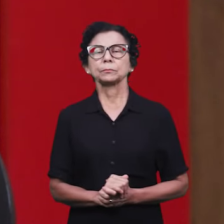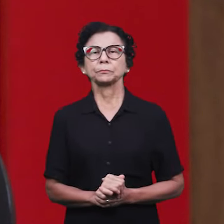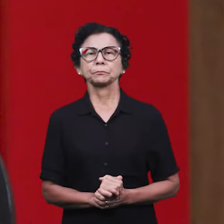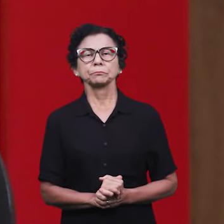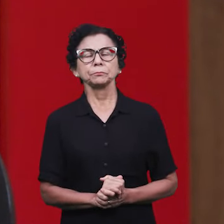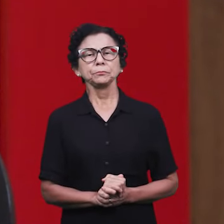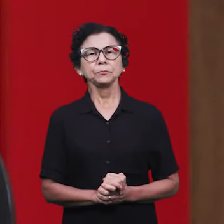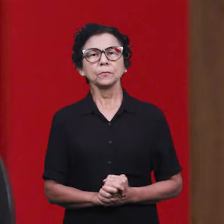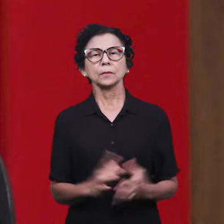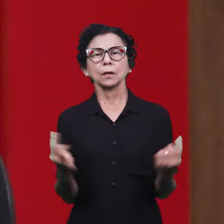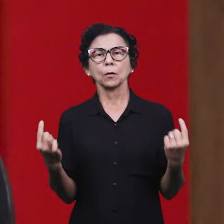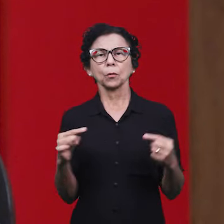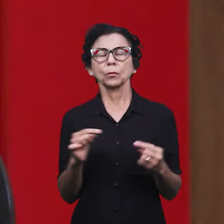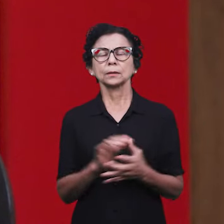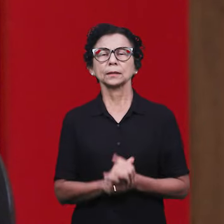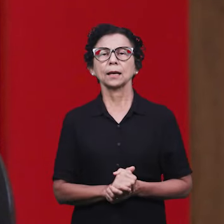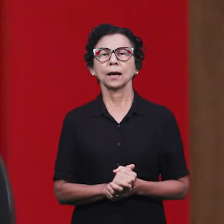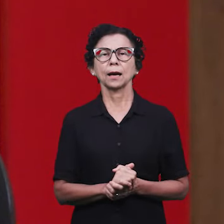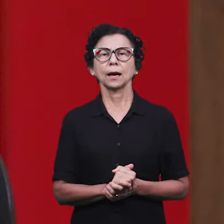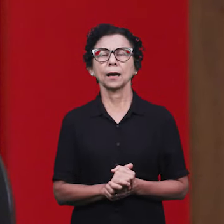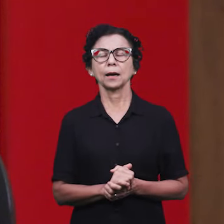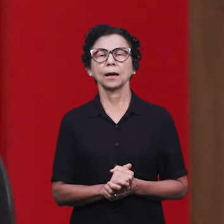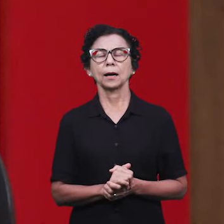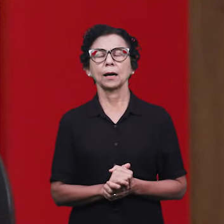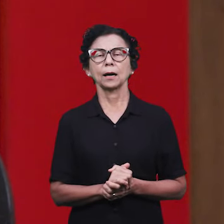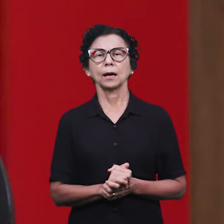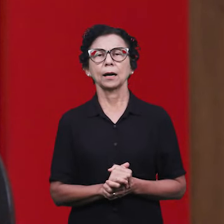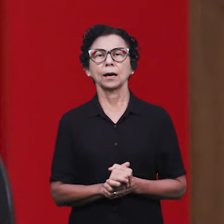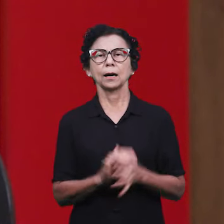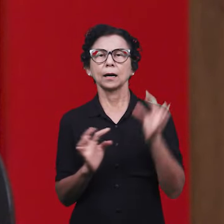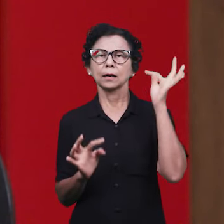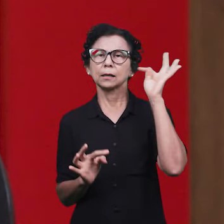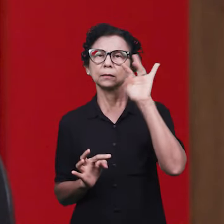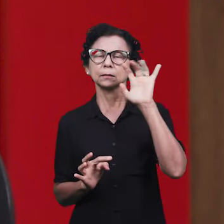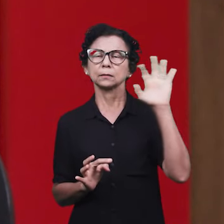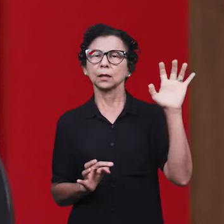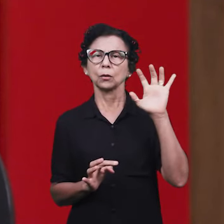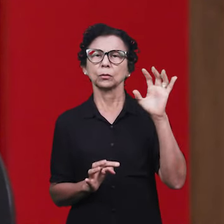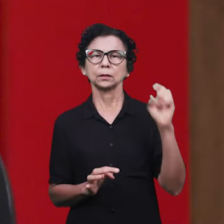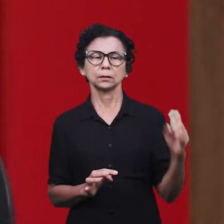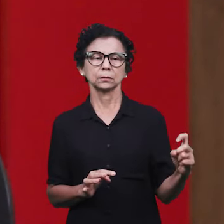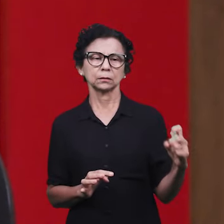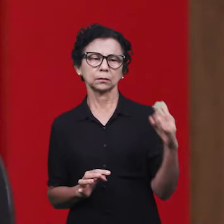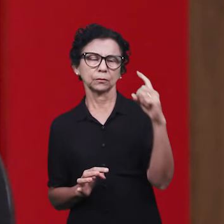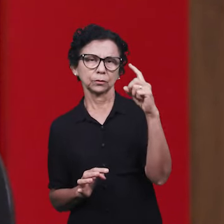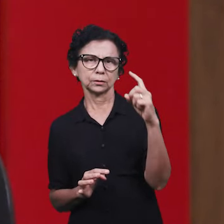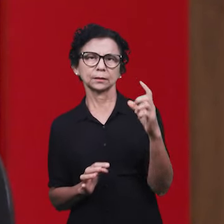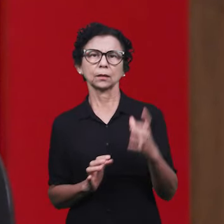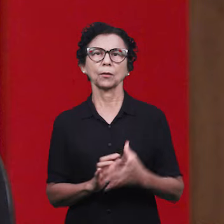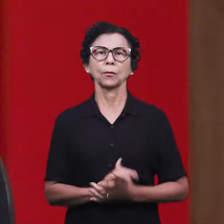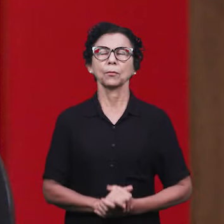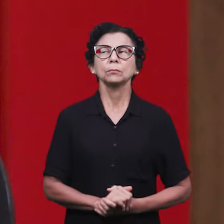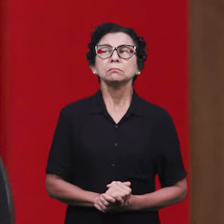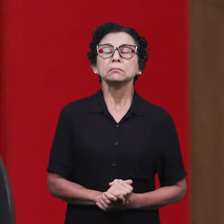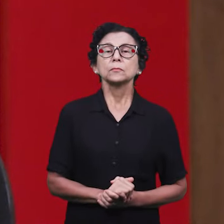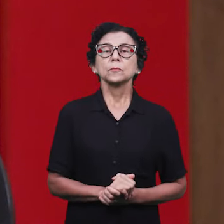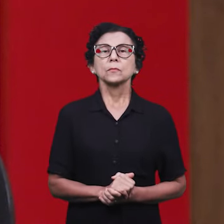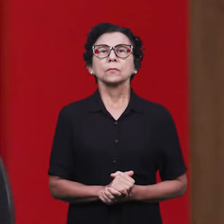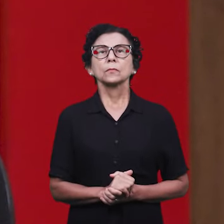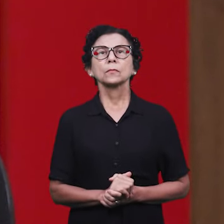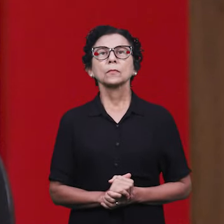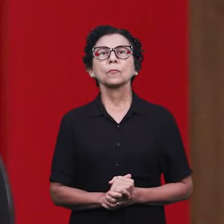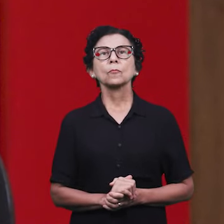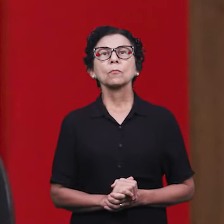de Darwin, né? E é uma proposta criacionista. Quando a gente fala design inteligente, nós estamos falando de um grupo de